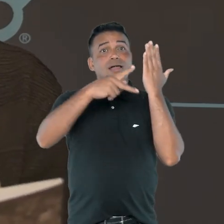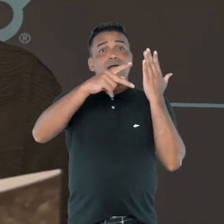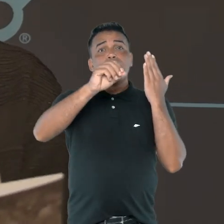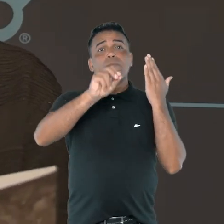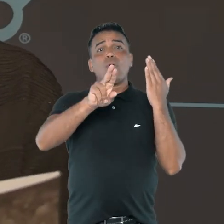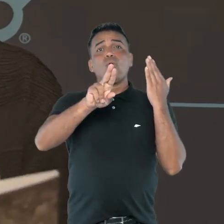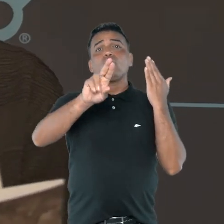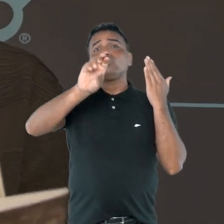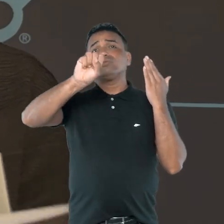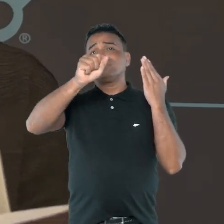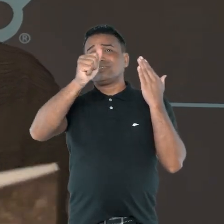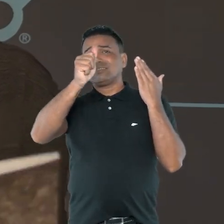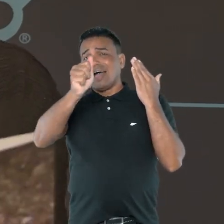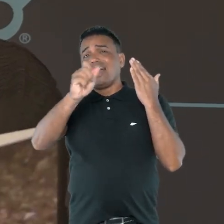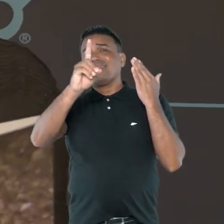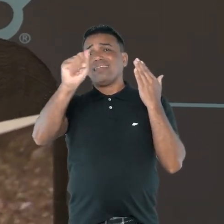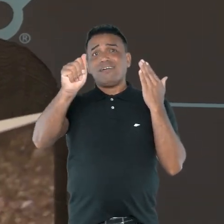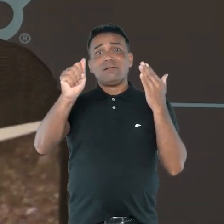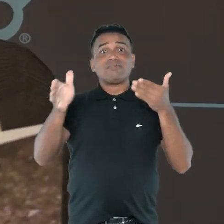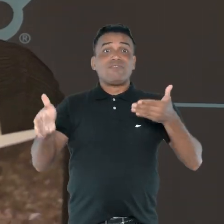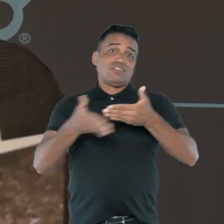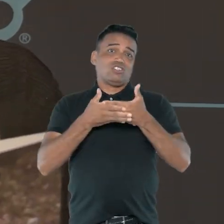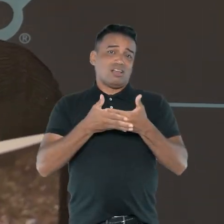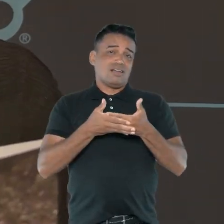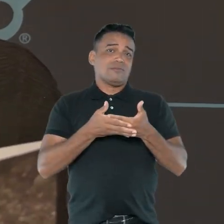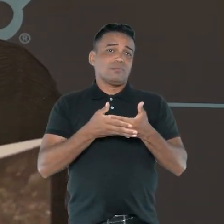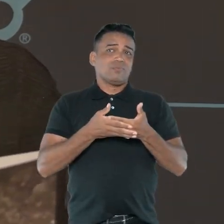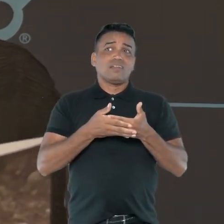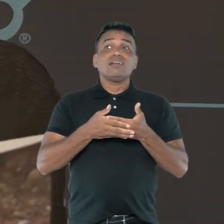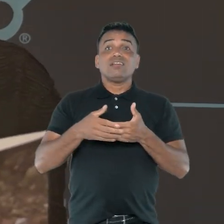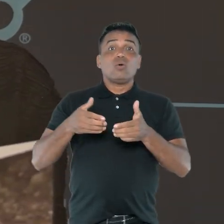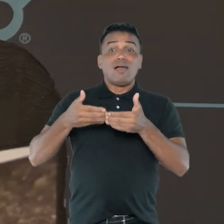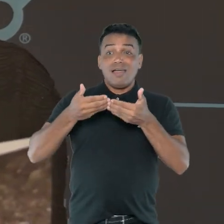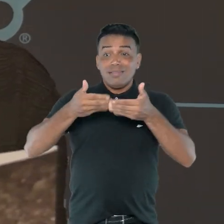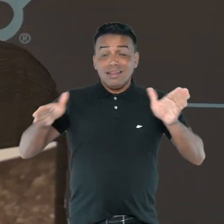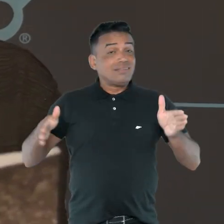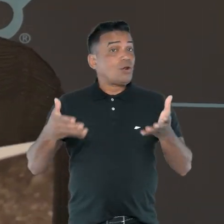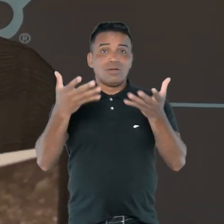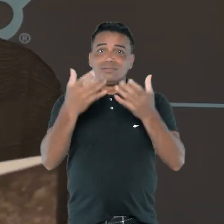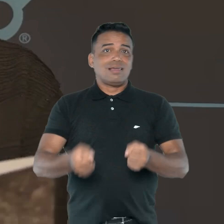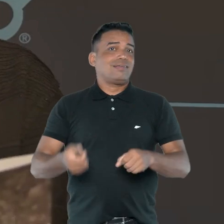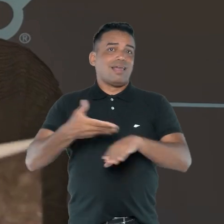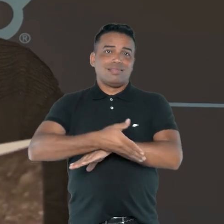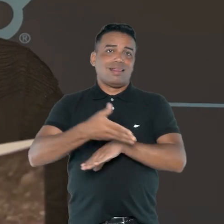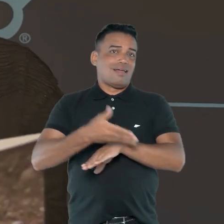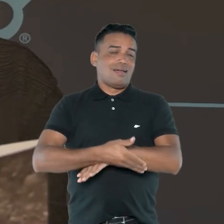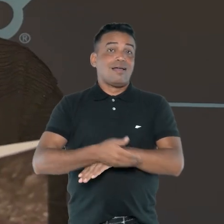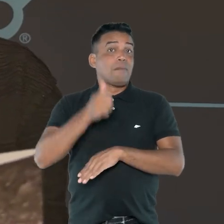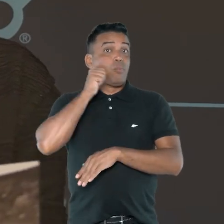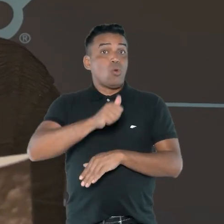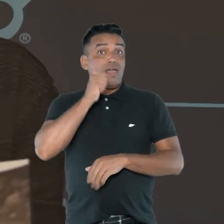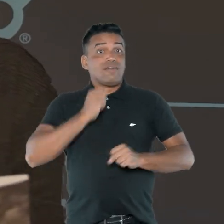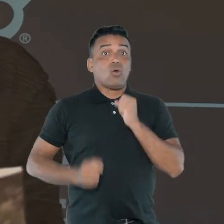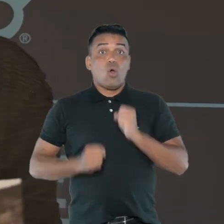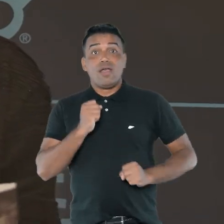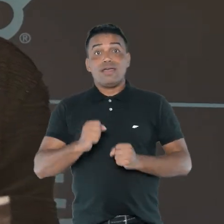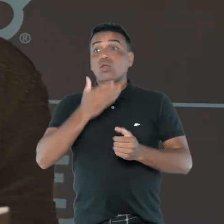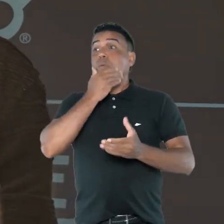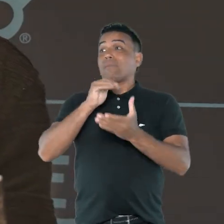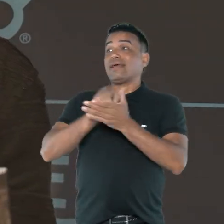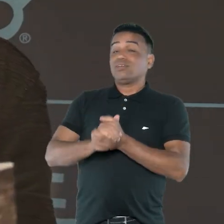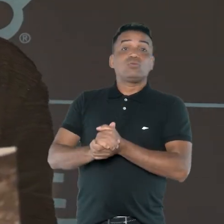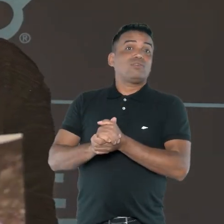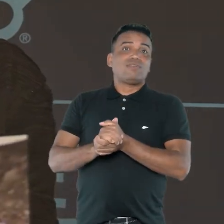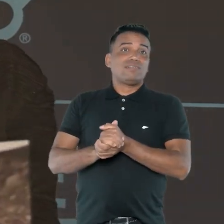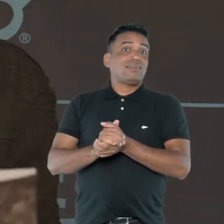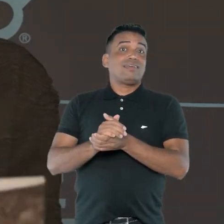nisso. Parece que vão ter que fechar. Ouvi alguém dizer na recepção que não aceitam mais check-in. Uma mulher vem correndo avisar ao marido